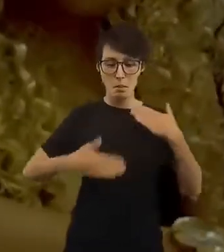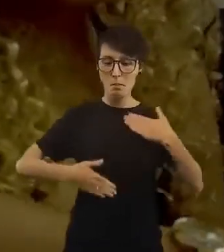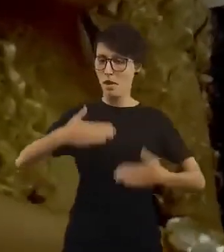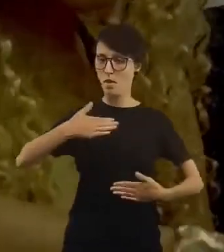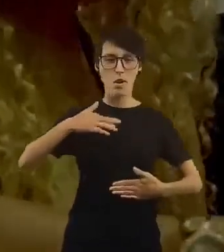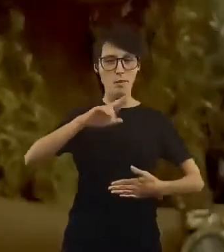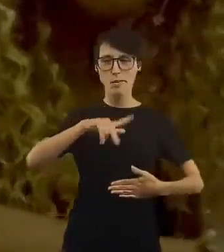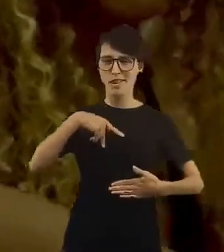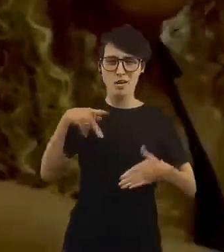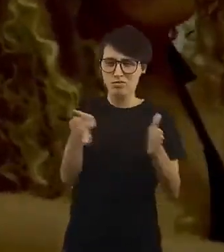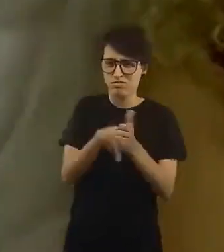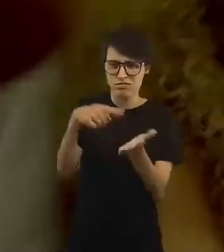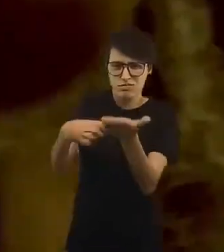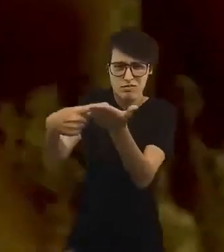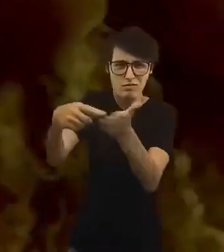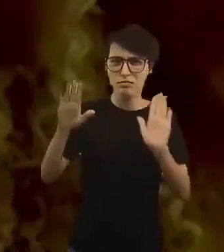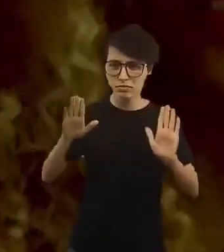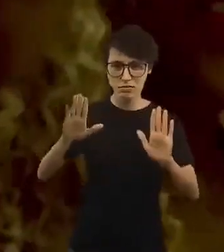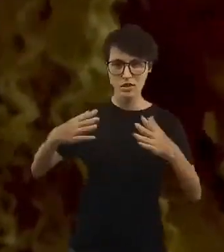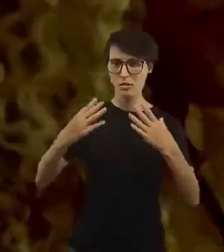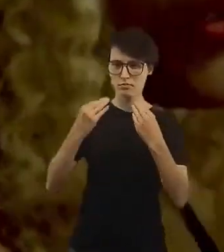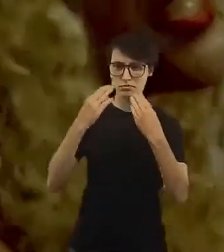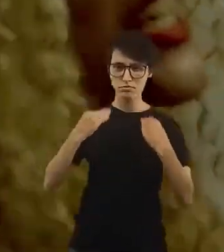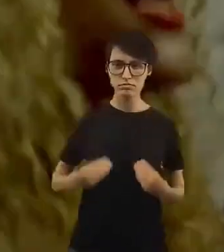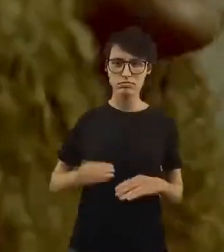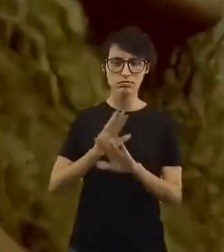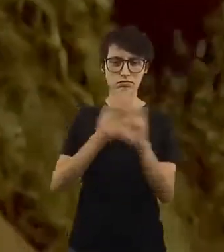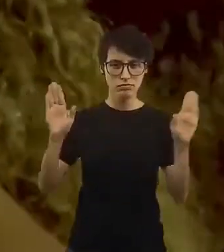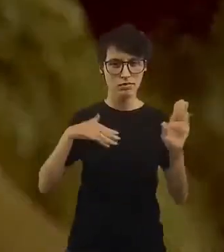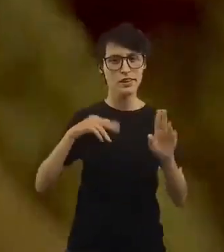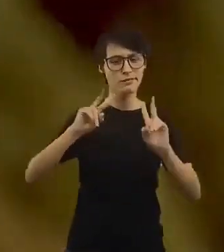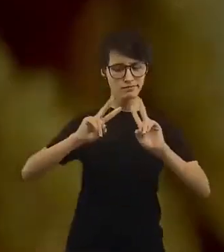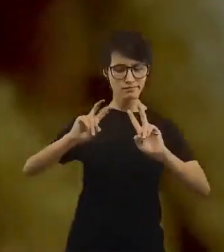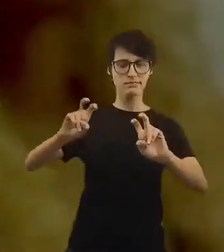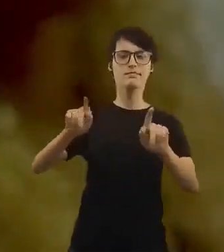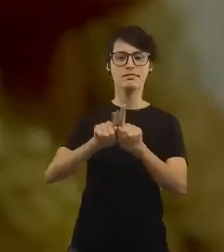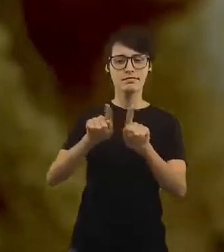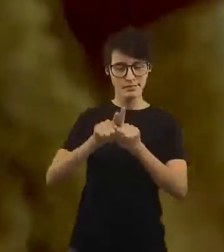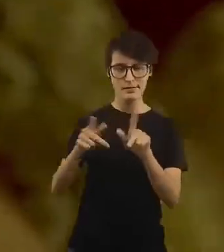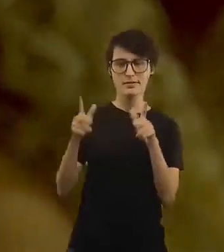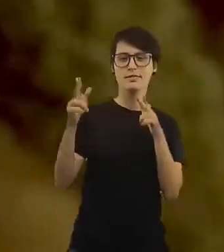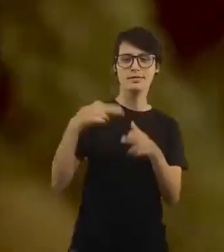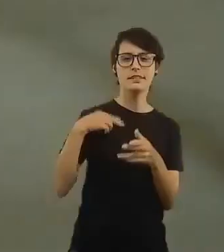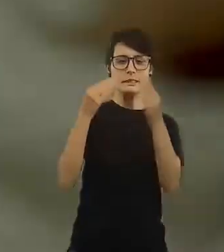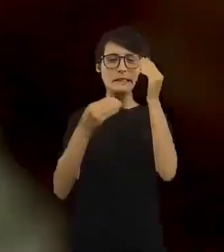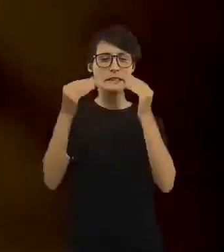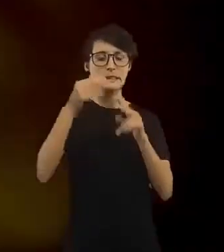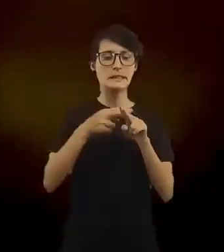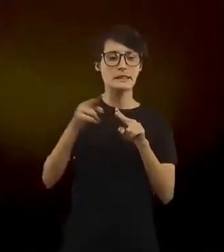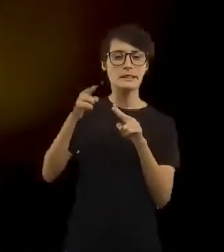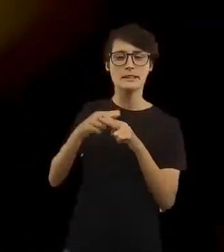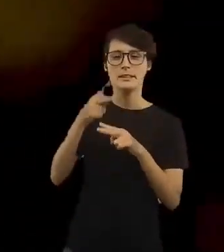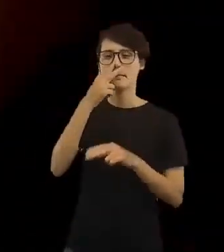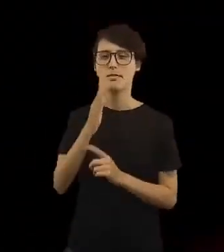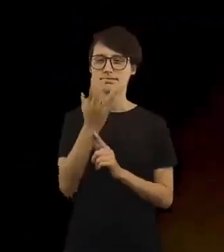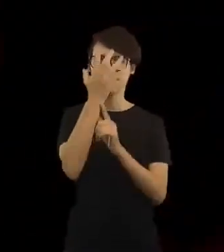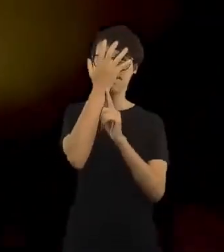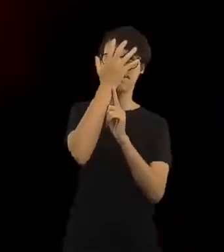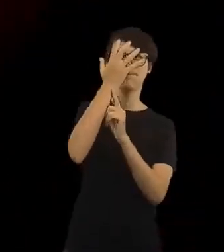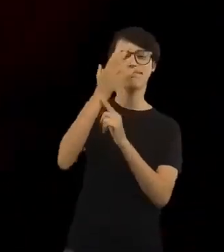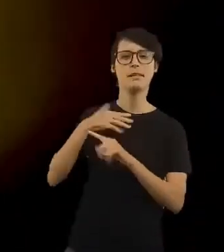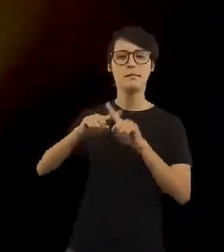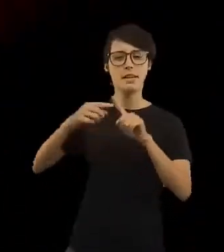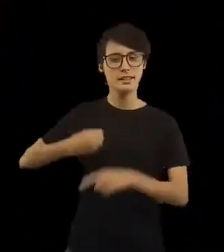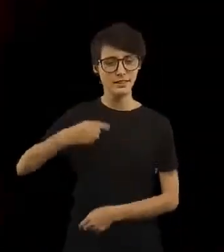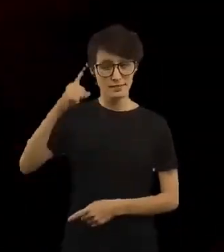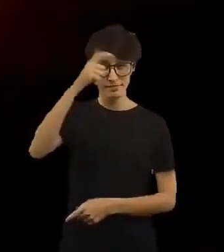do contrato. Ei, mano, você também se identifica. E a maquiagem disfarça, a vida levada na desvantagem. O impossível não